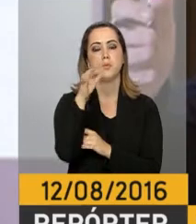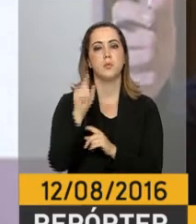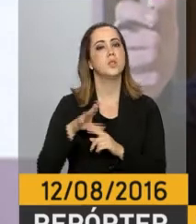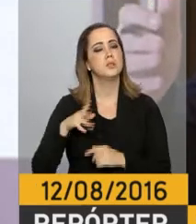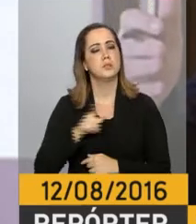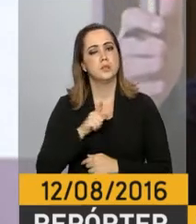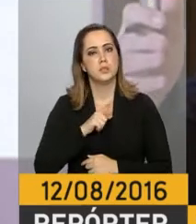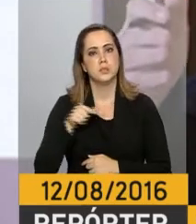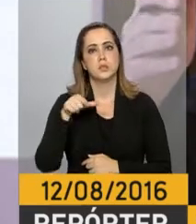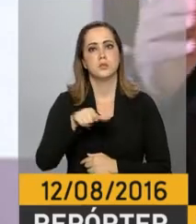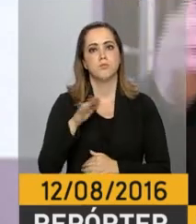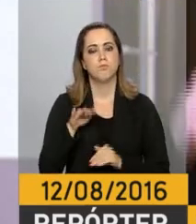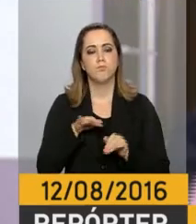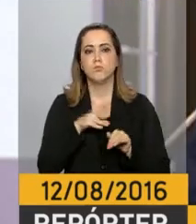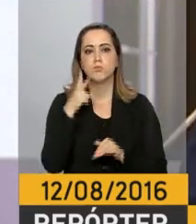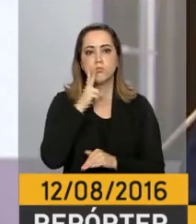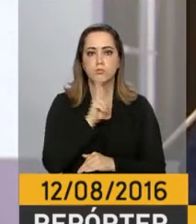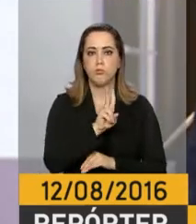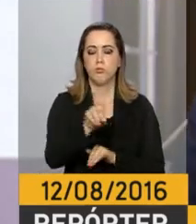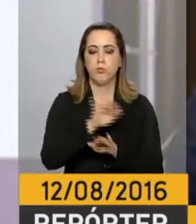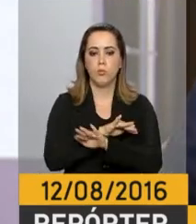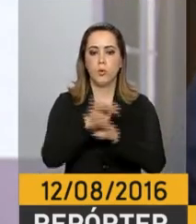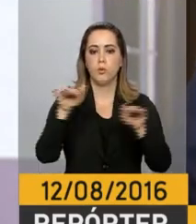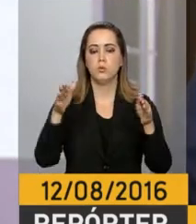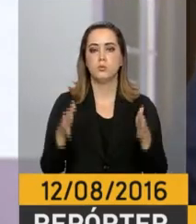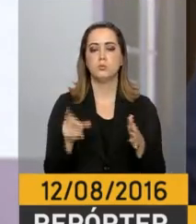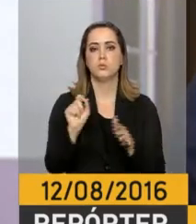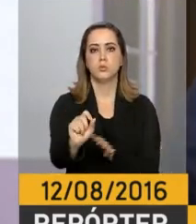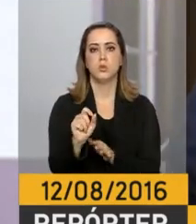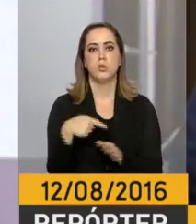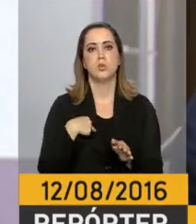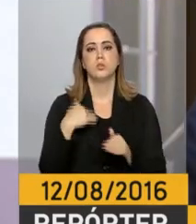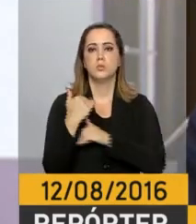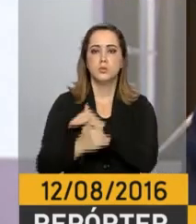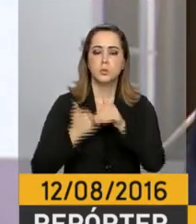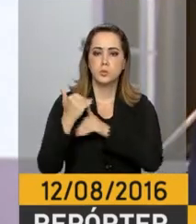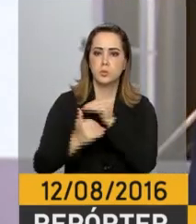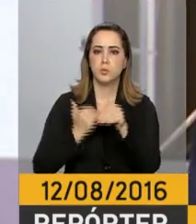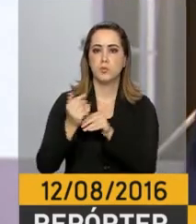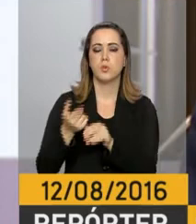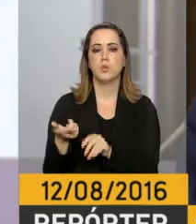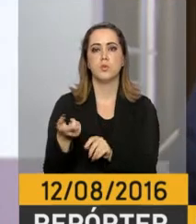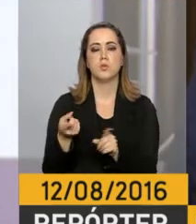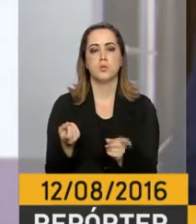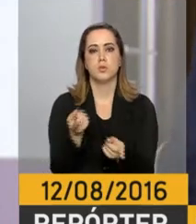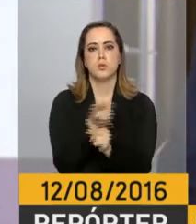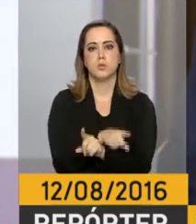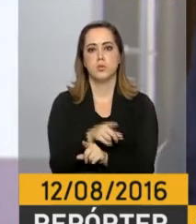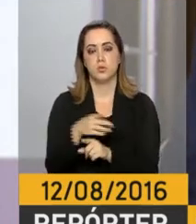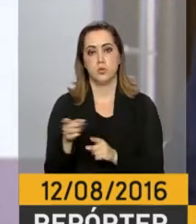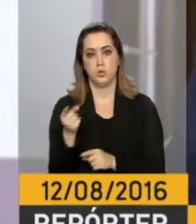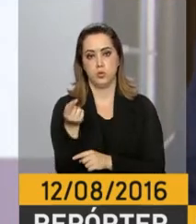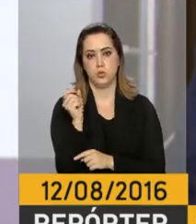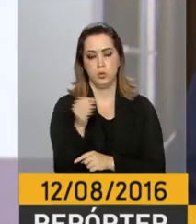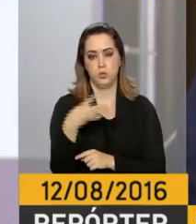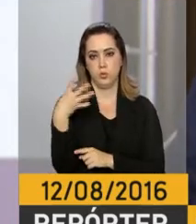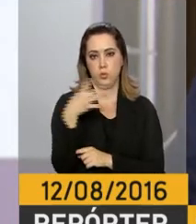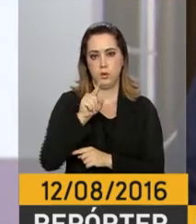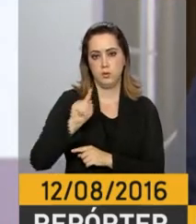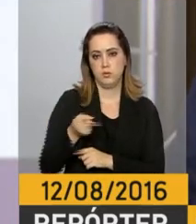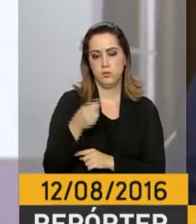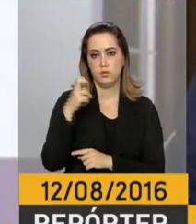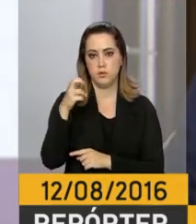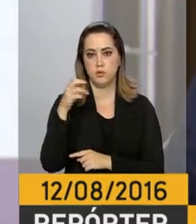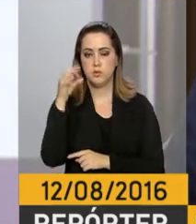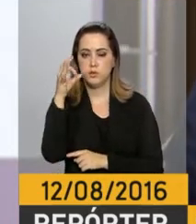monetária, em particular, o processo de convergência para a meta de 4,5% em